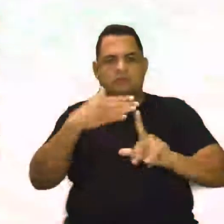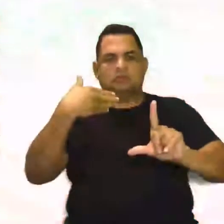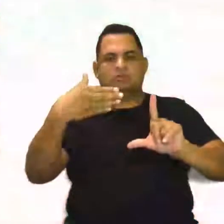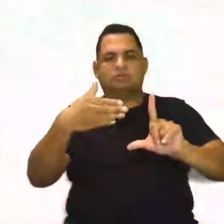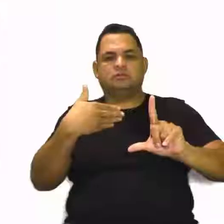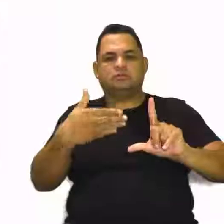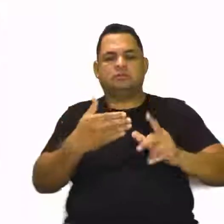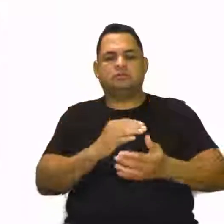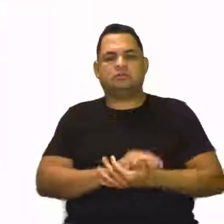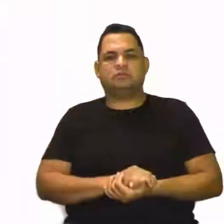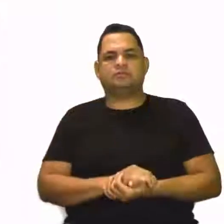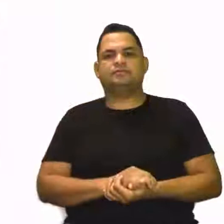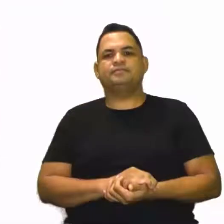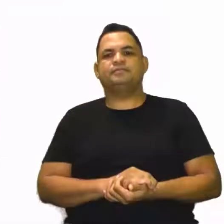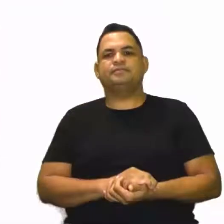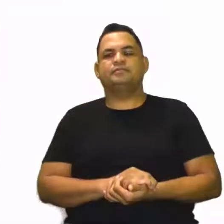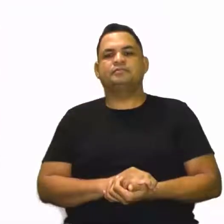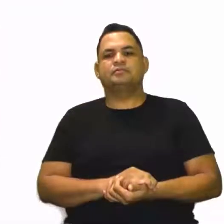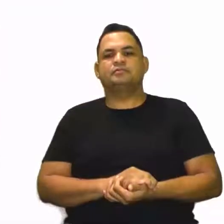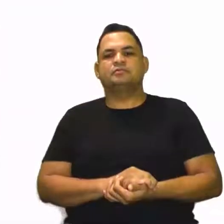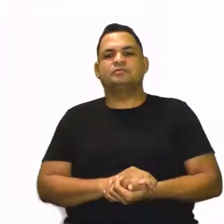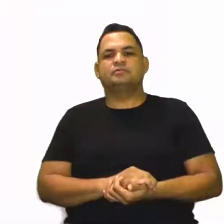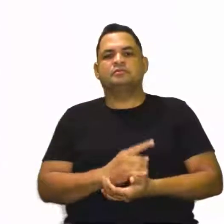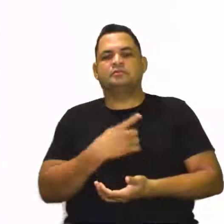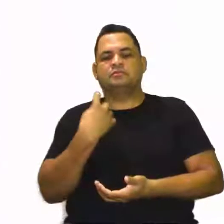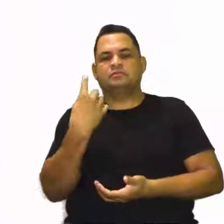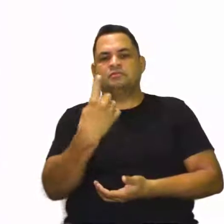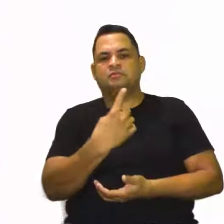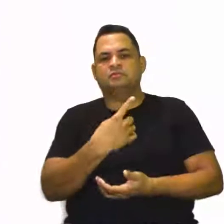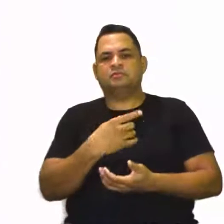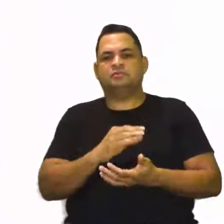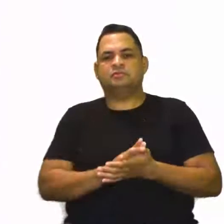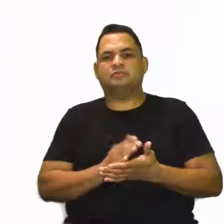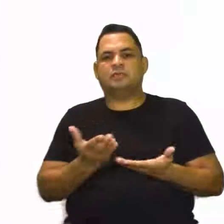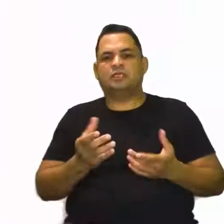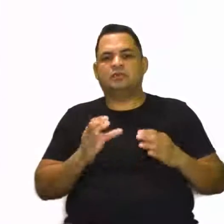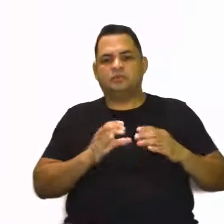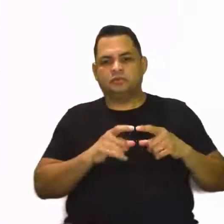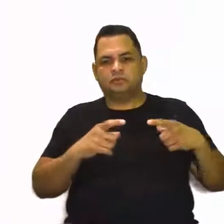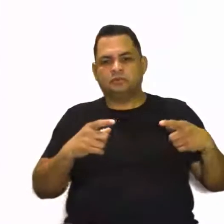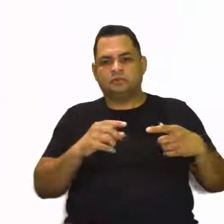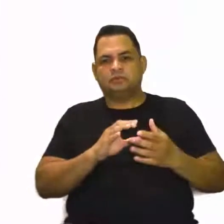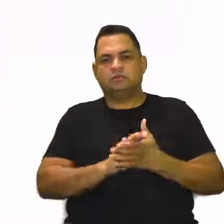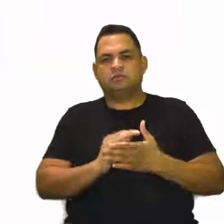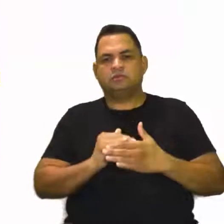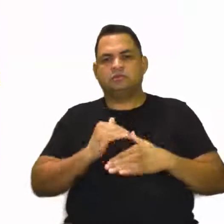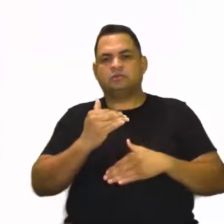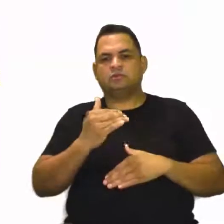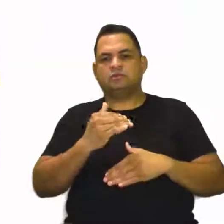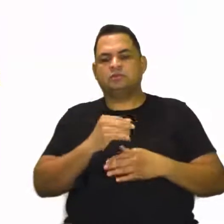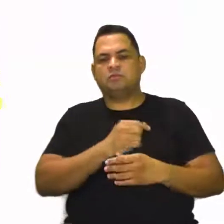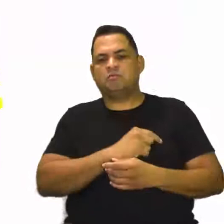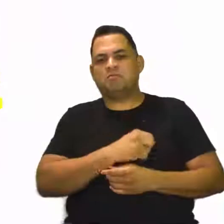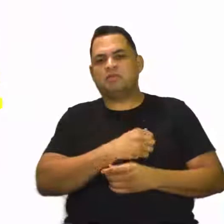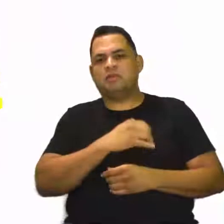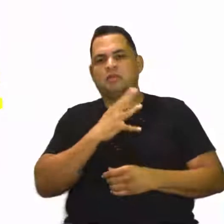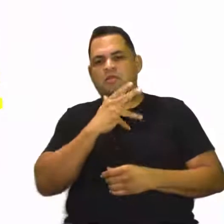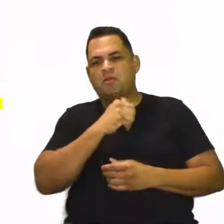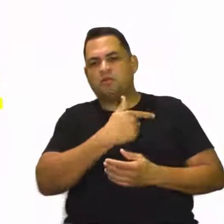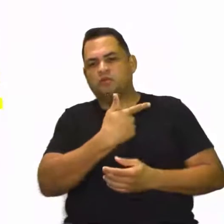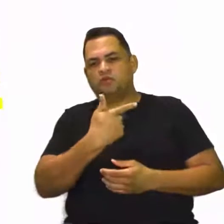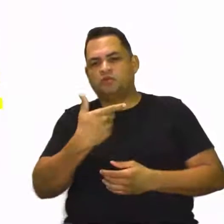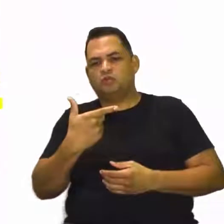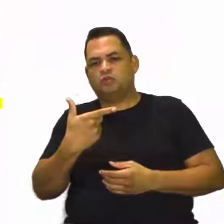gente continuar fomentando aqui. E aí a gente falou aí também que essa maioria, né? Passa aí 2 ou mais horas, né? Na frente